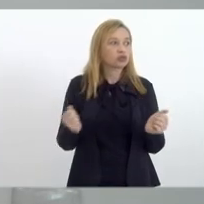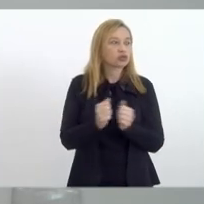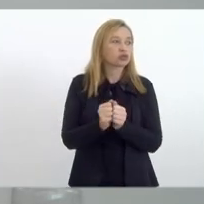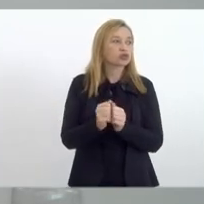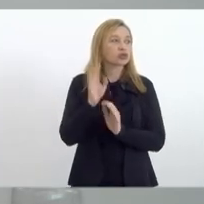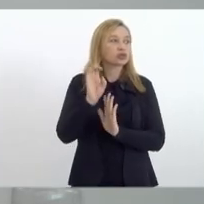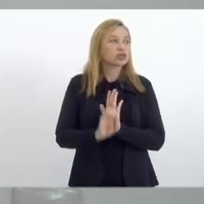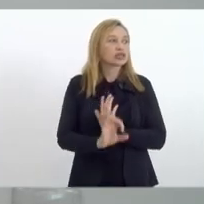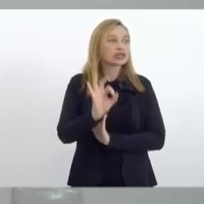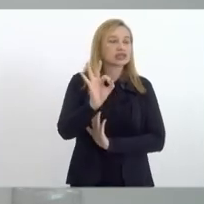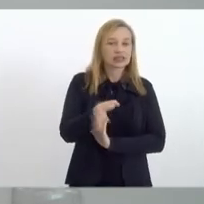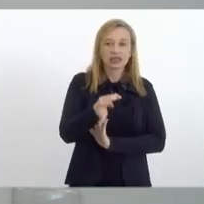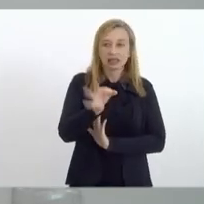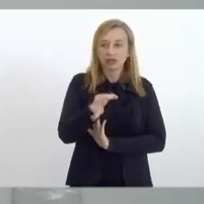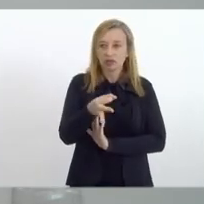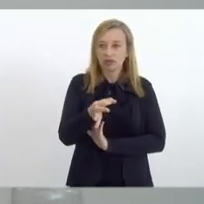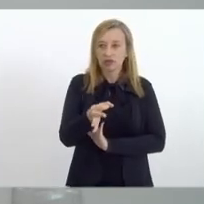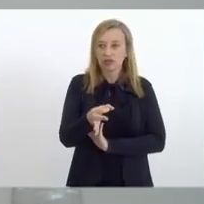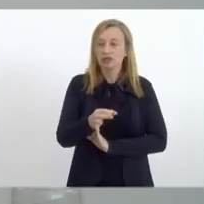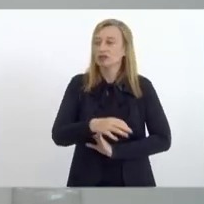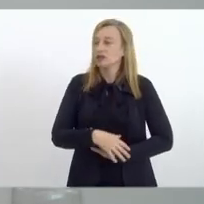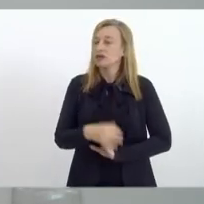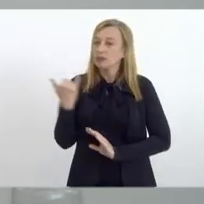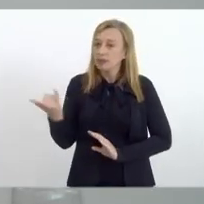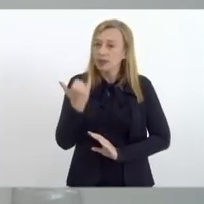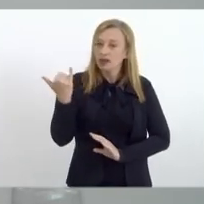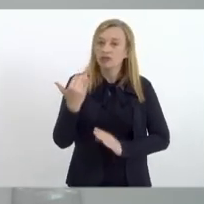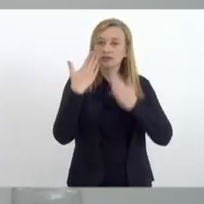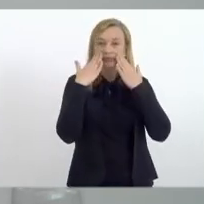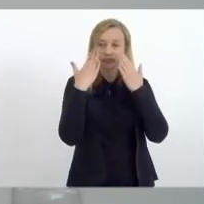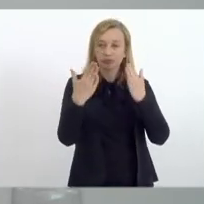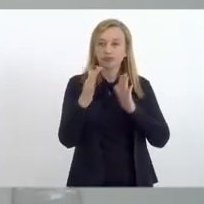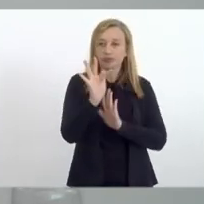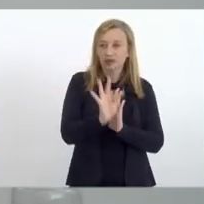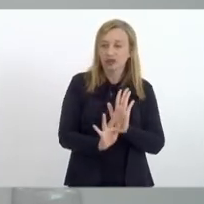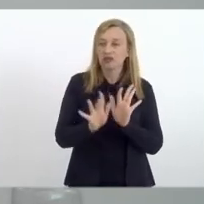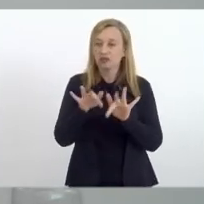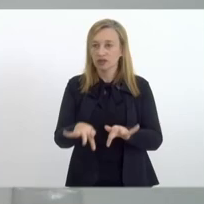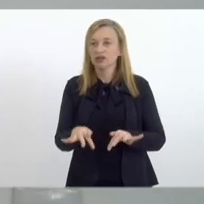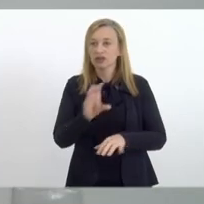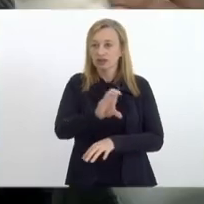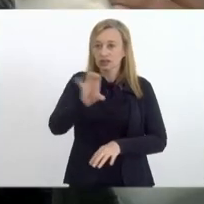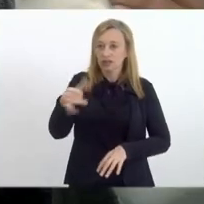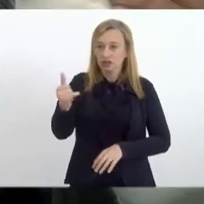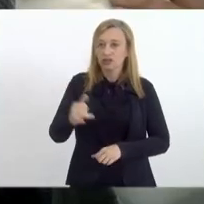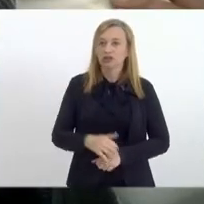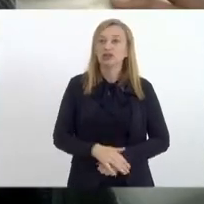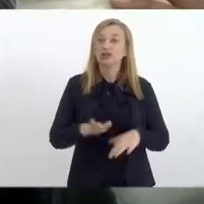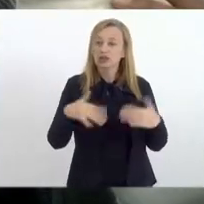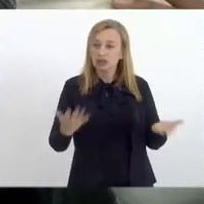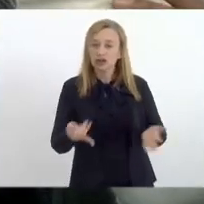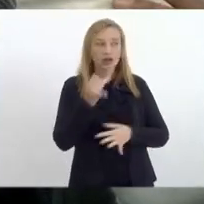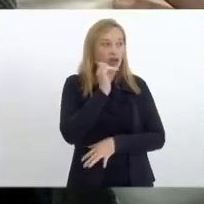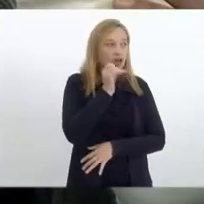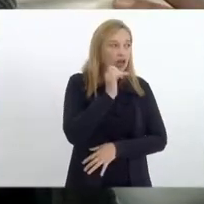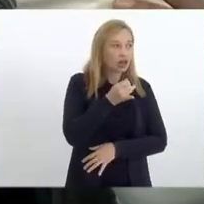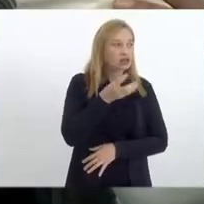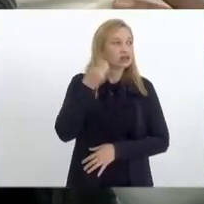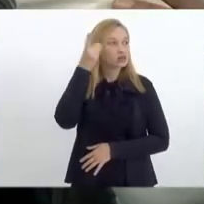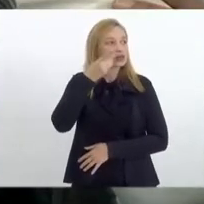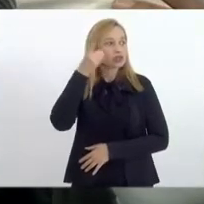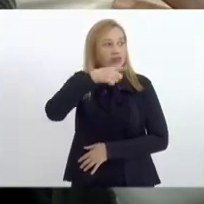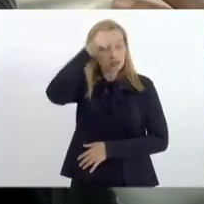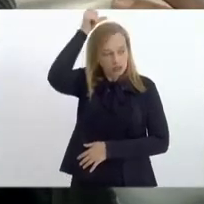E, certamente, será crucial para a apresentação do texto final no âmbito da CCJ. Então, o relato que tanto eu quanto o deputado Luiz